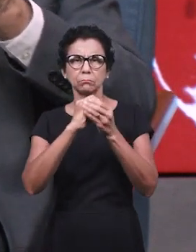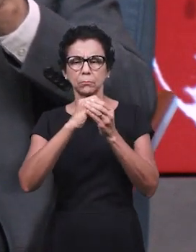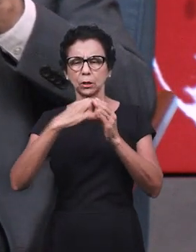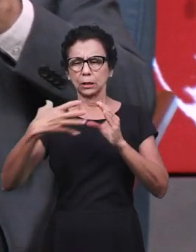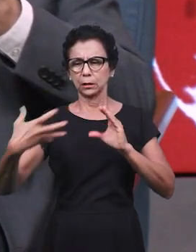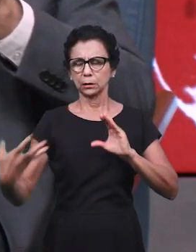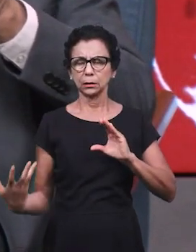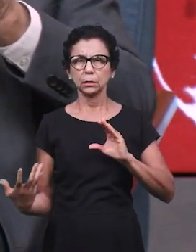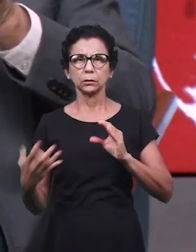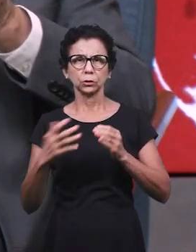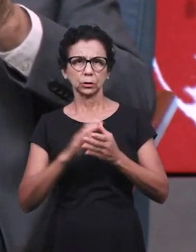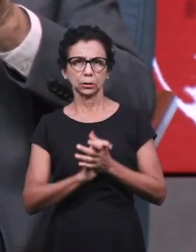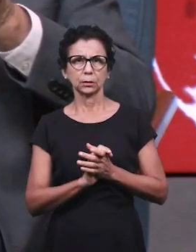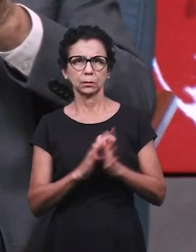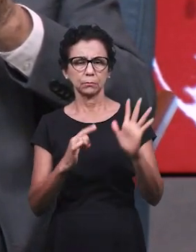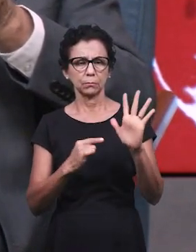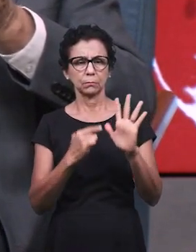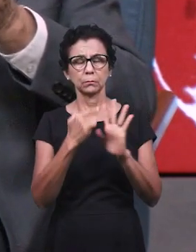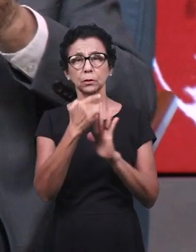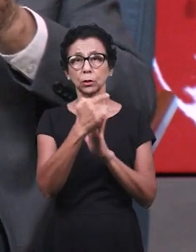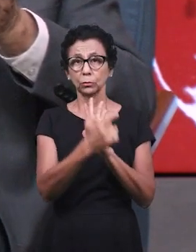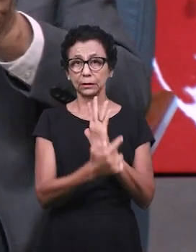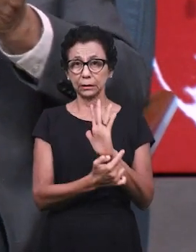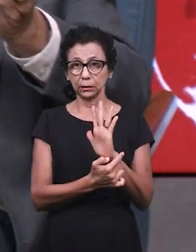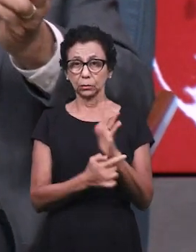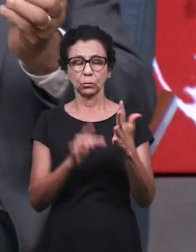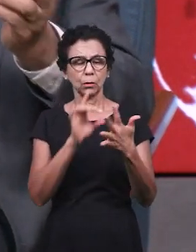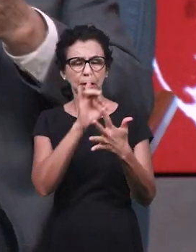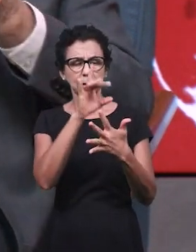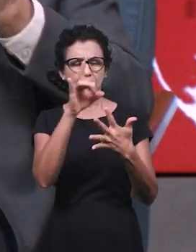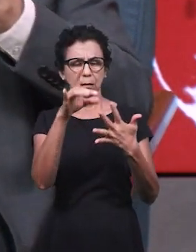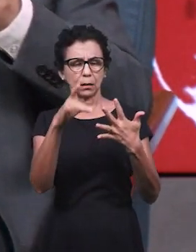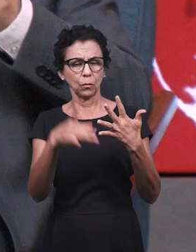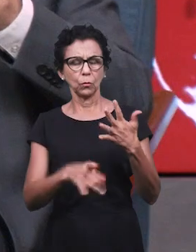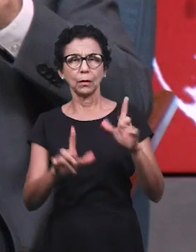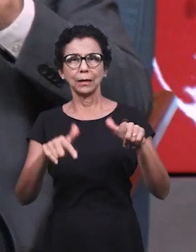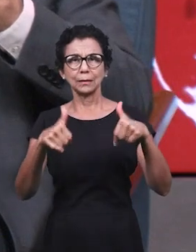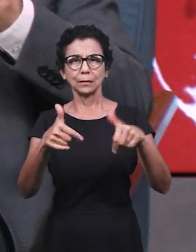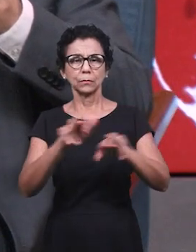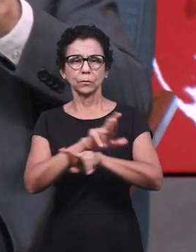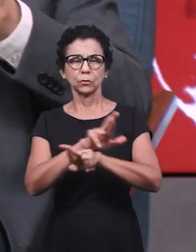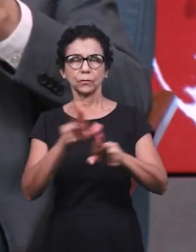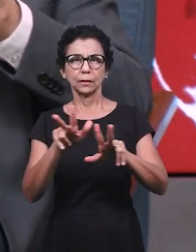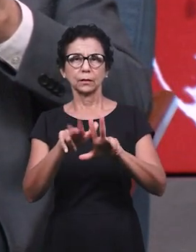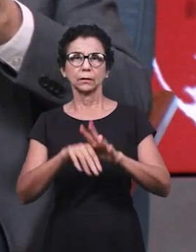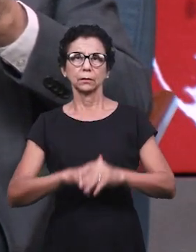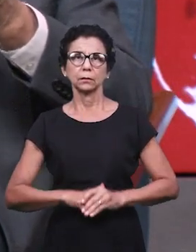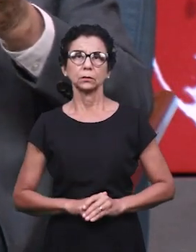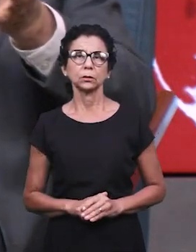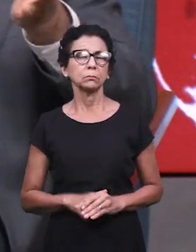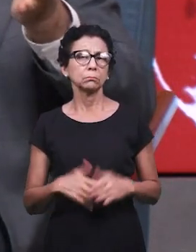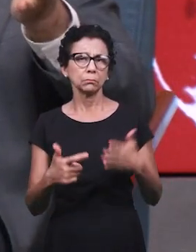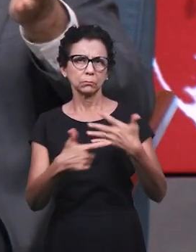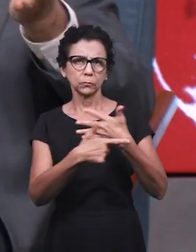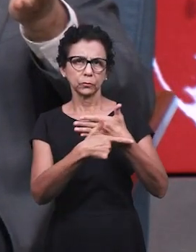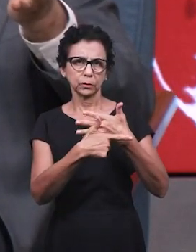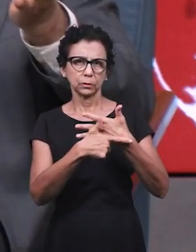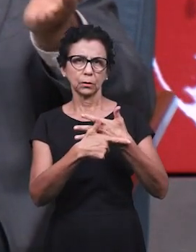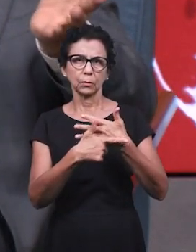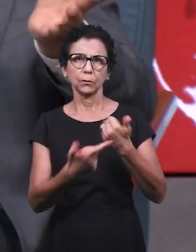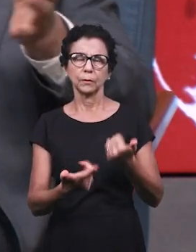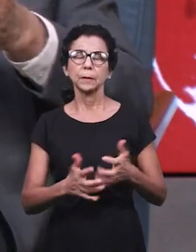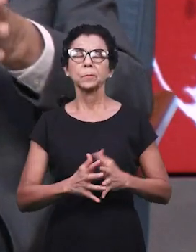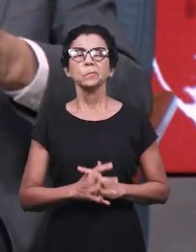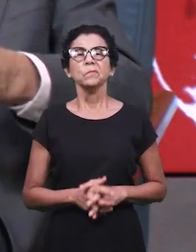muito interessante e de atuação diferente, ou seja, função diferente.